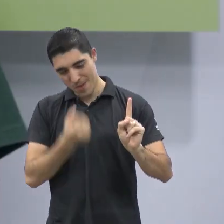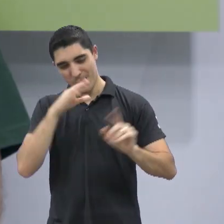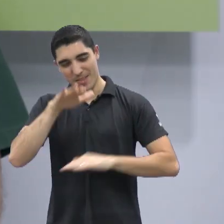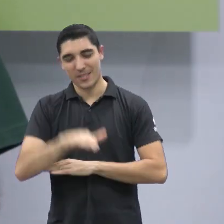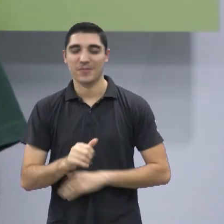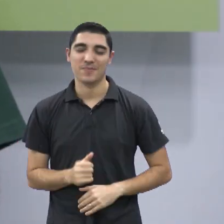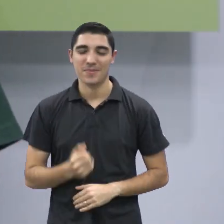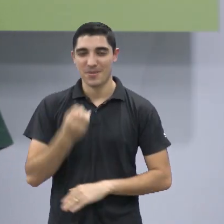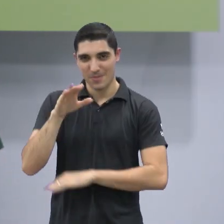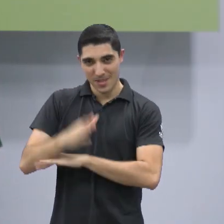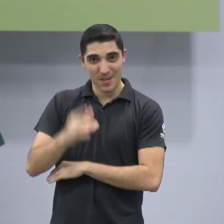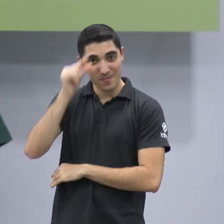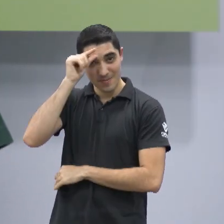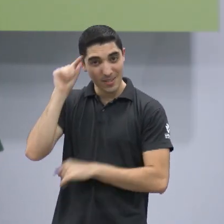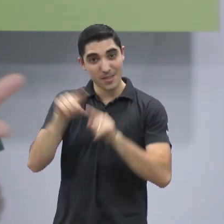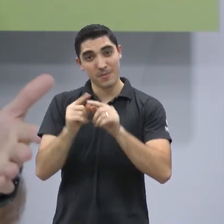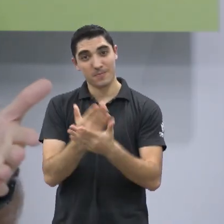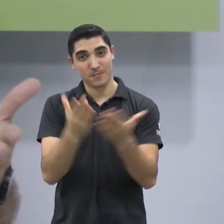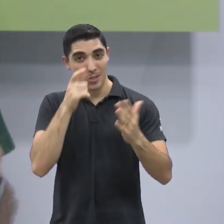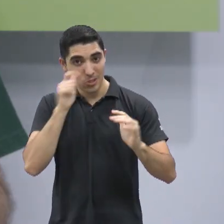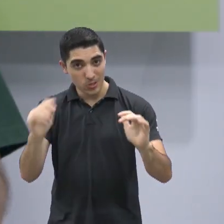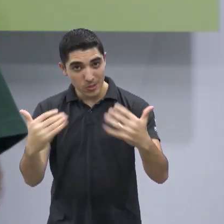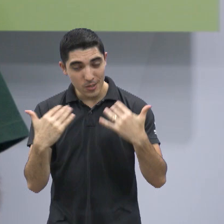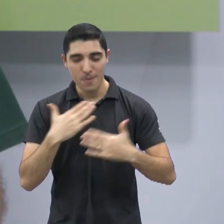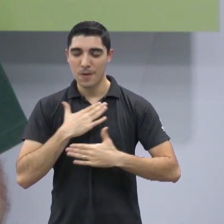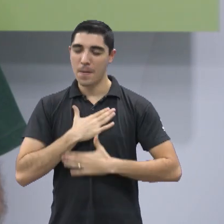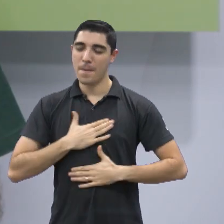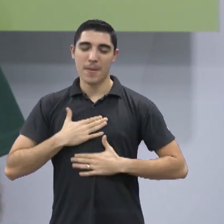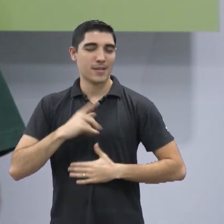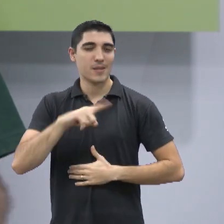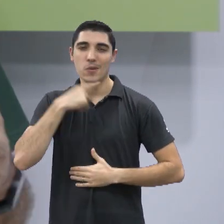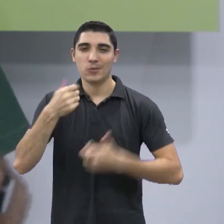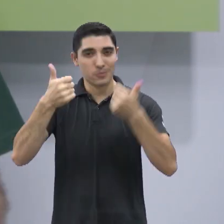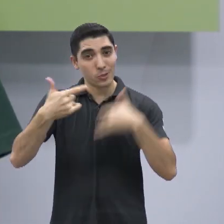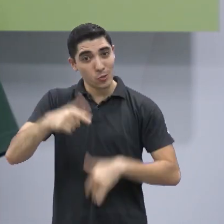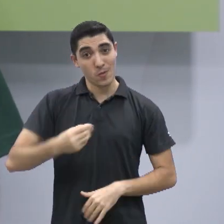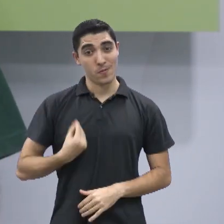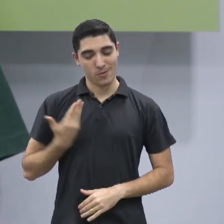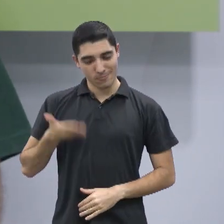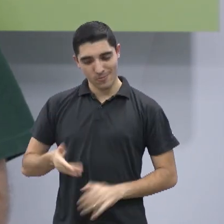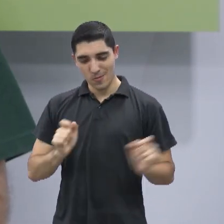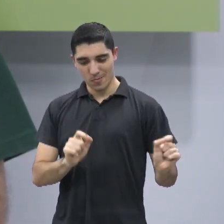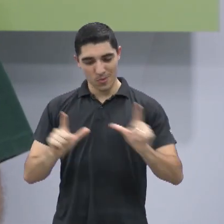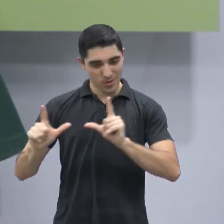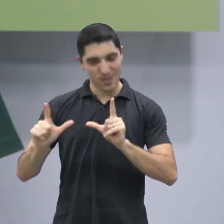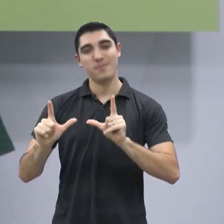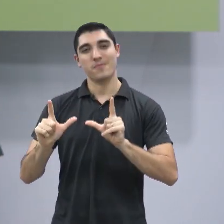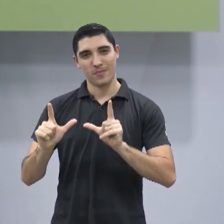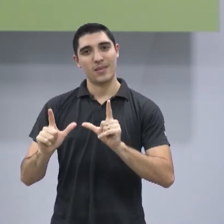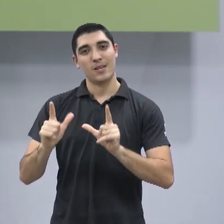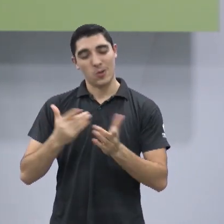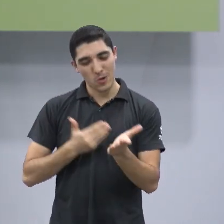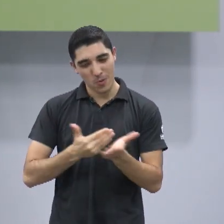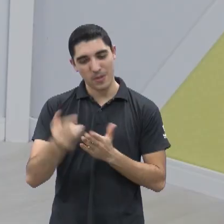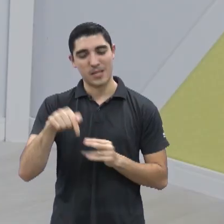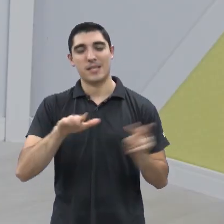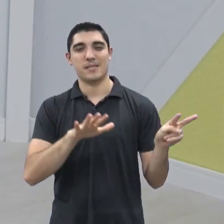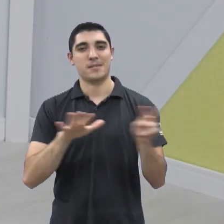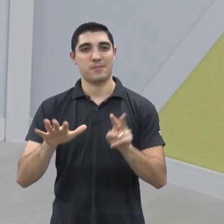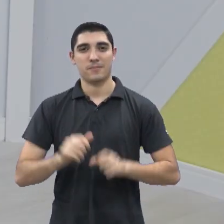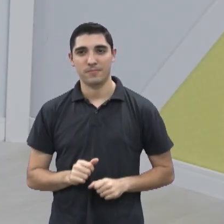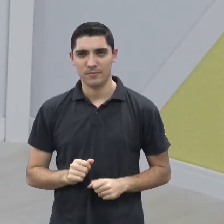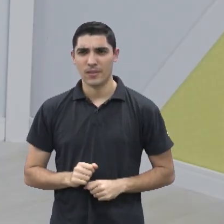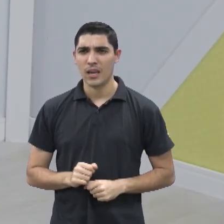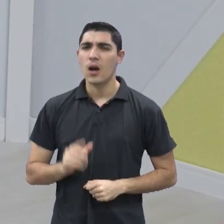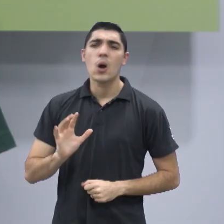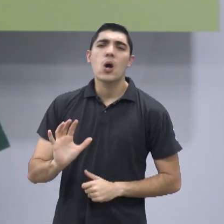Boa tarde, Vieira. Boa tarde a você aí de casa. Como sempre, é um prazer inenarrável estar em mais um Hora do Esporte, começando mais uma semana. Roubaram, sei lá,